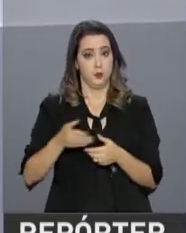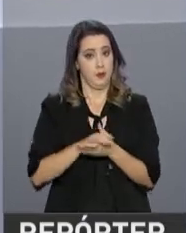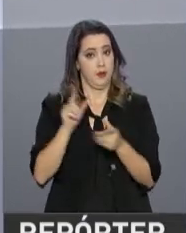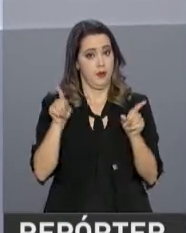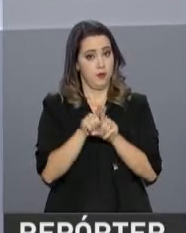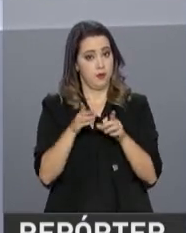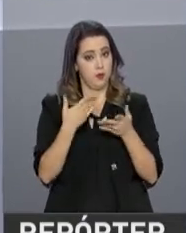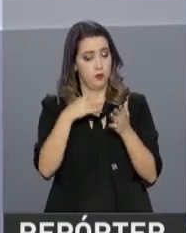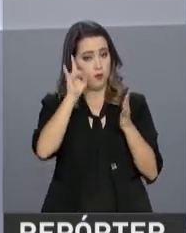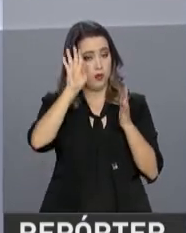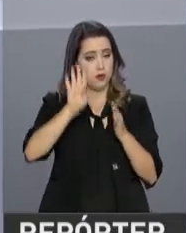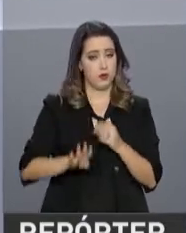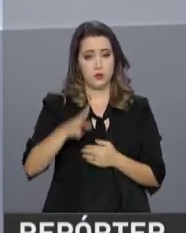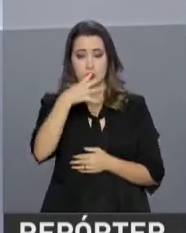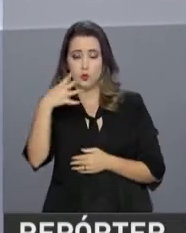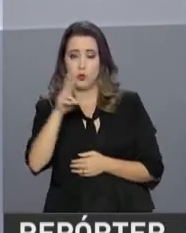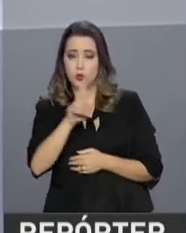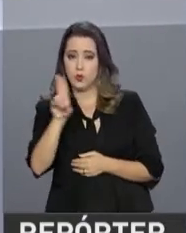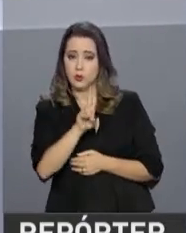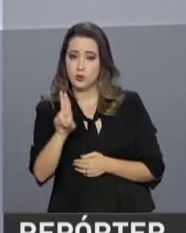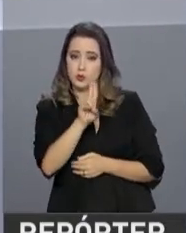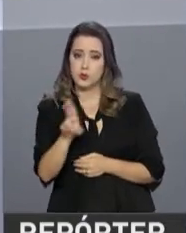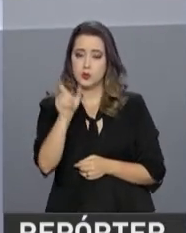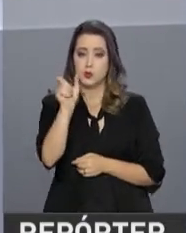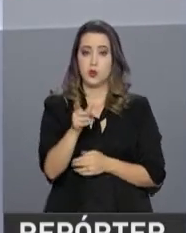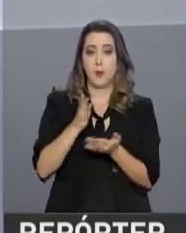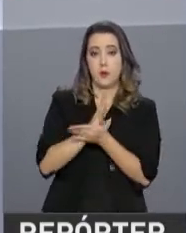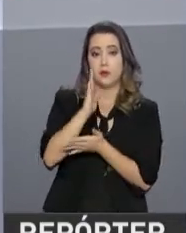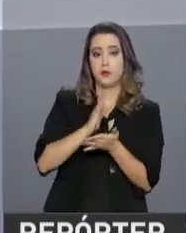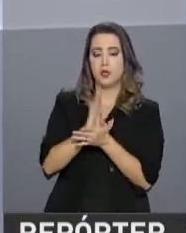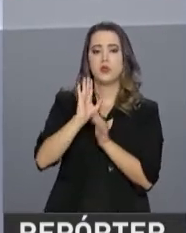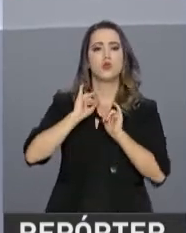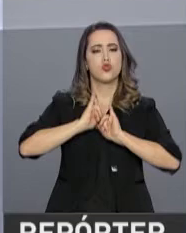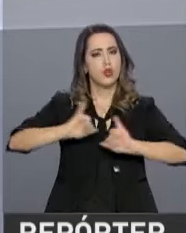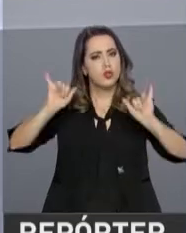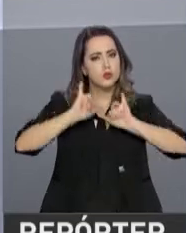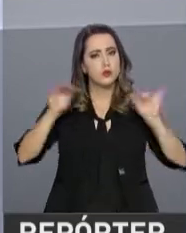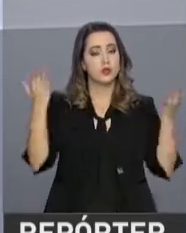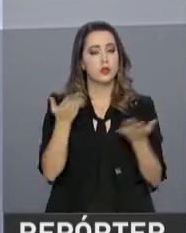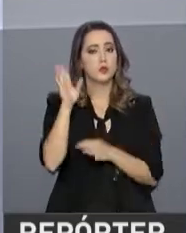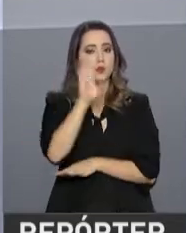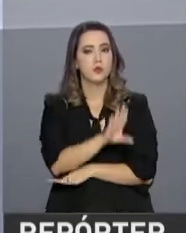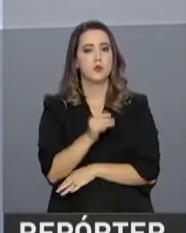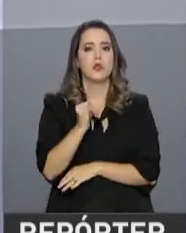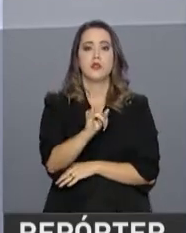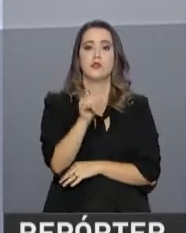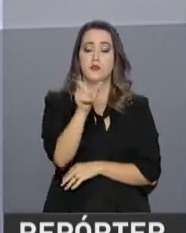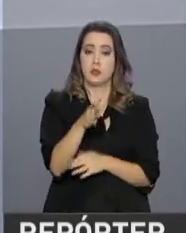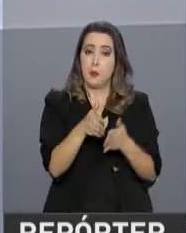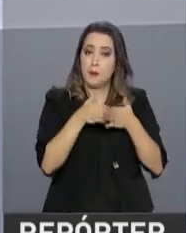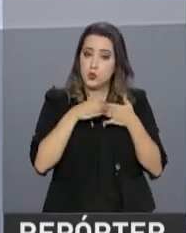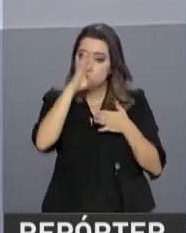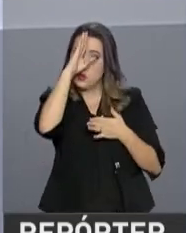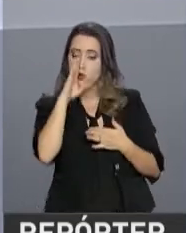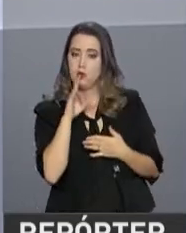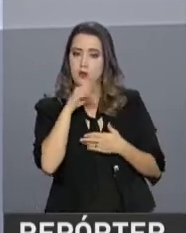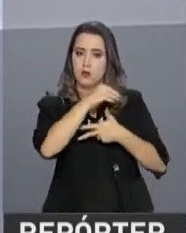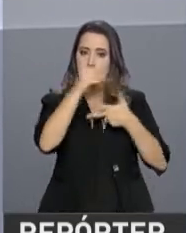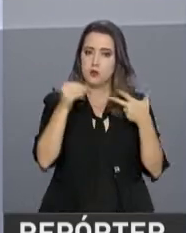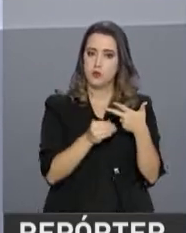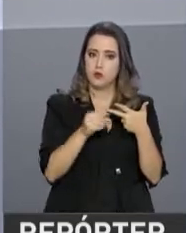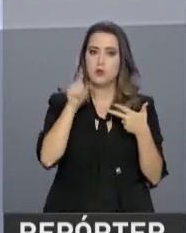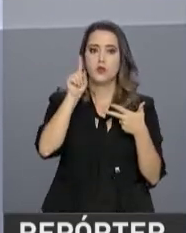médio ali está com os nomes de quem teve o pedido aprovado foi divulgada na tarde de hoje se você fez essa solicitação a